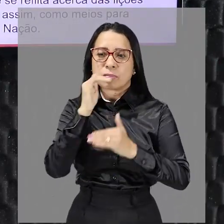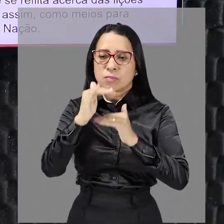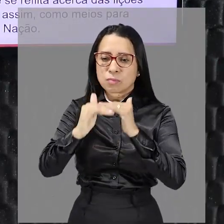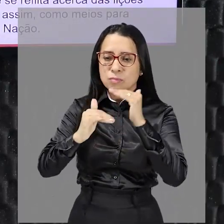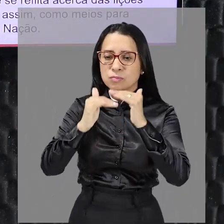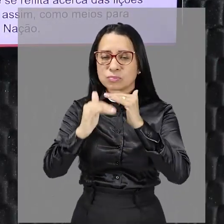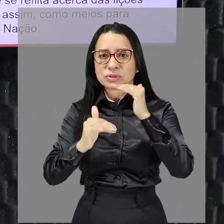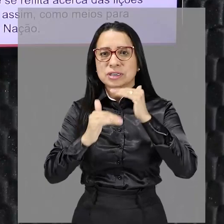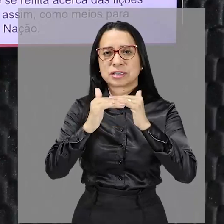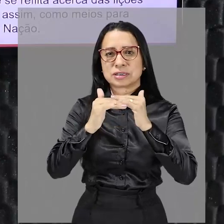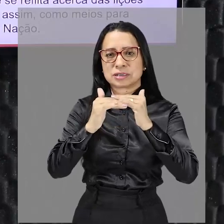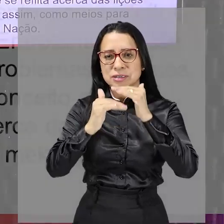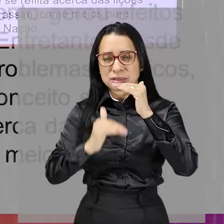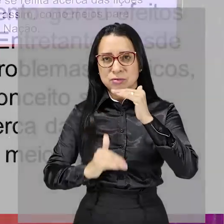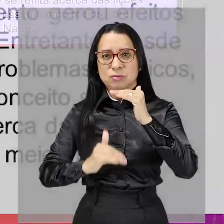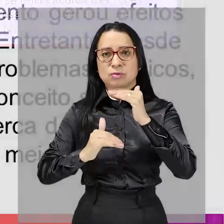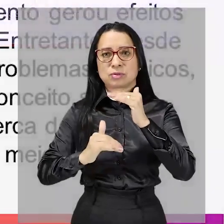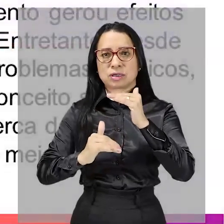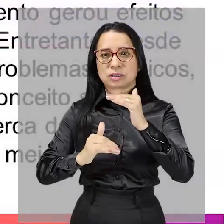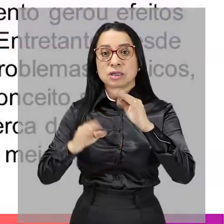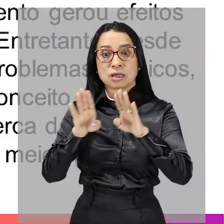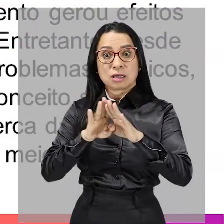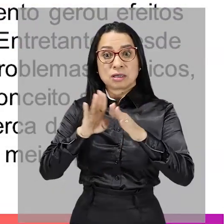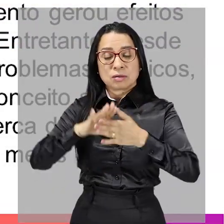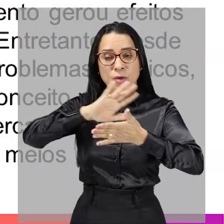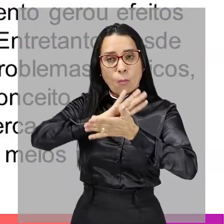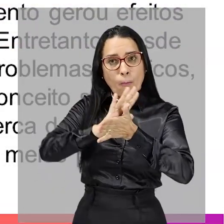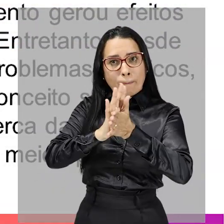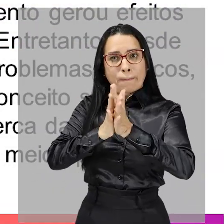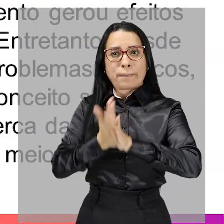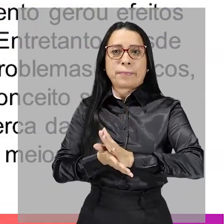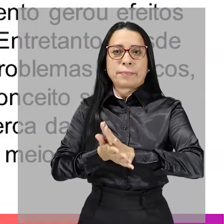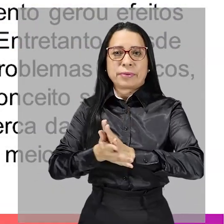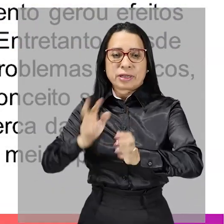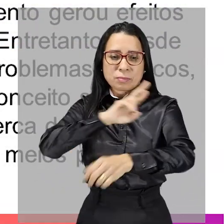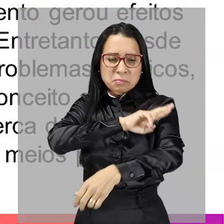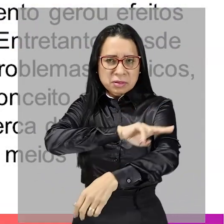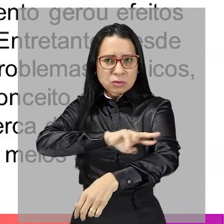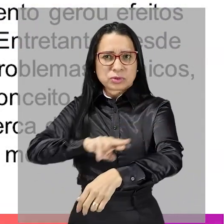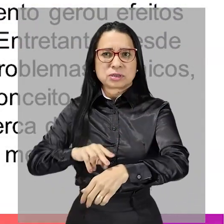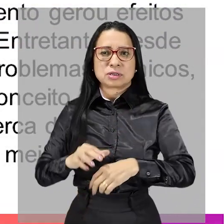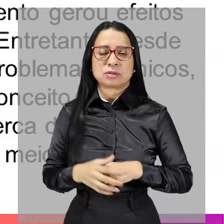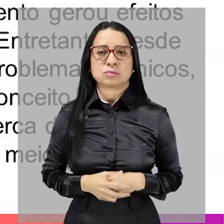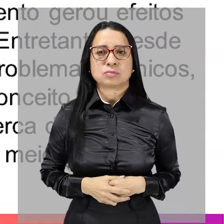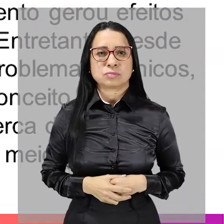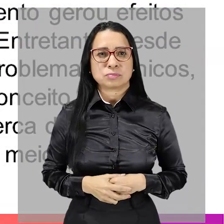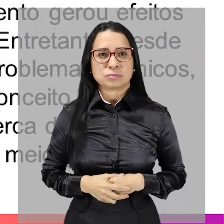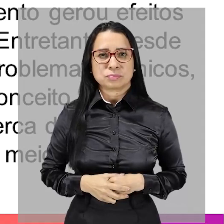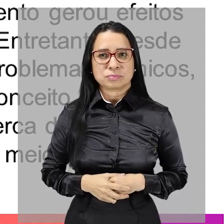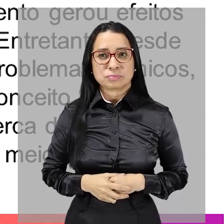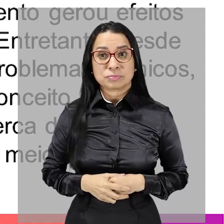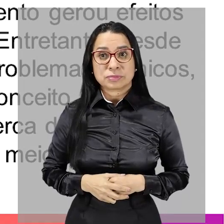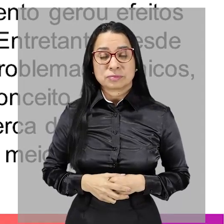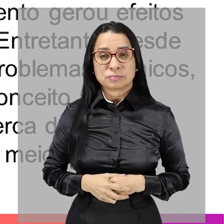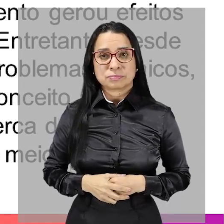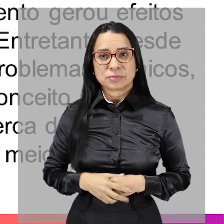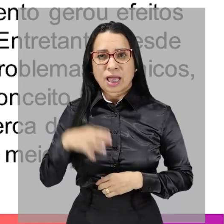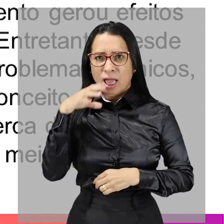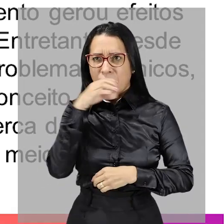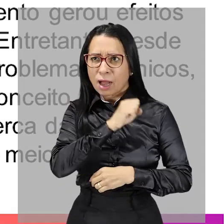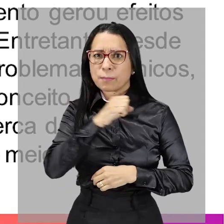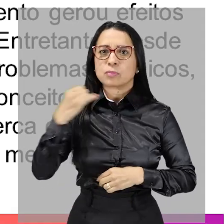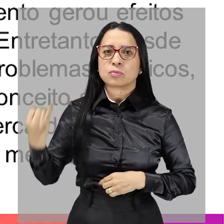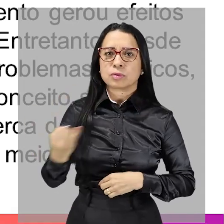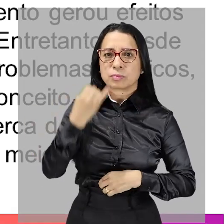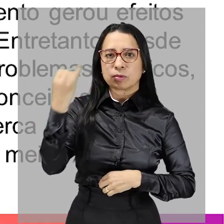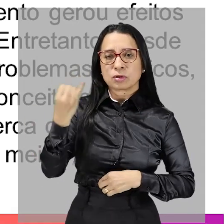sobre determinadas etnias. Urge, portanto, que se reflita acerca das lições